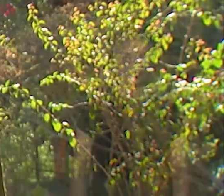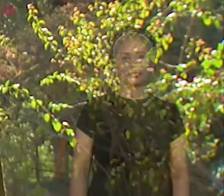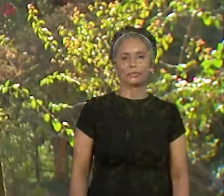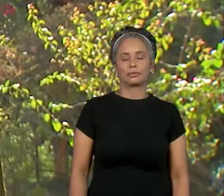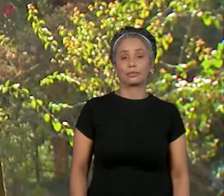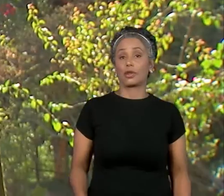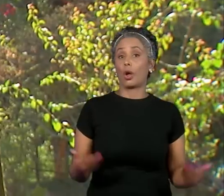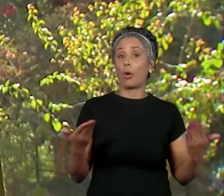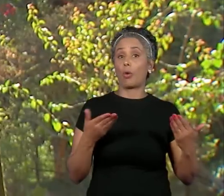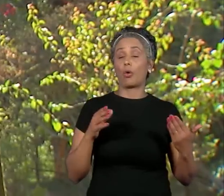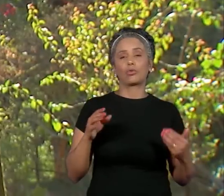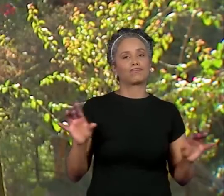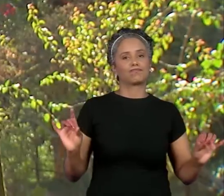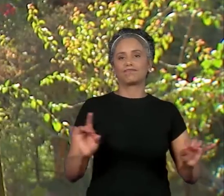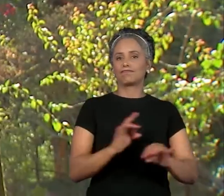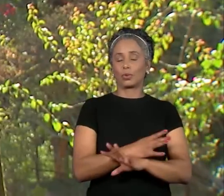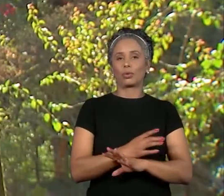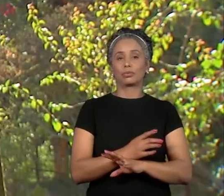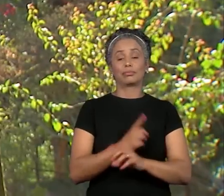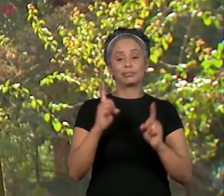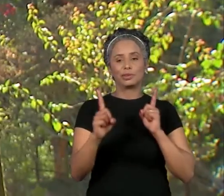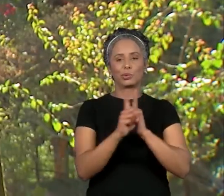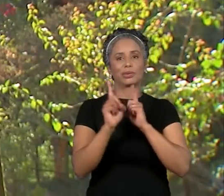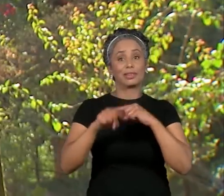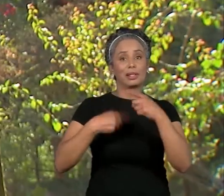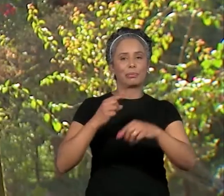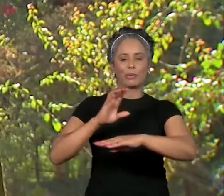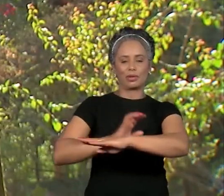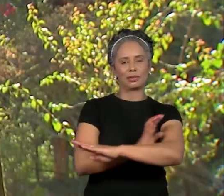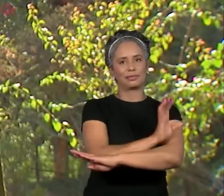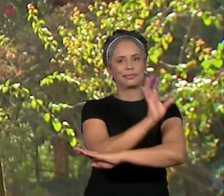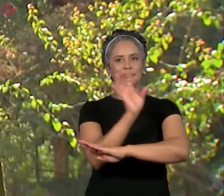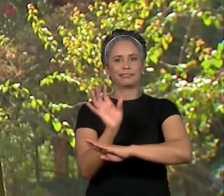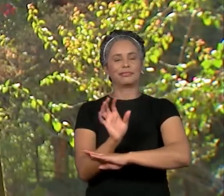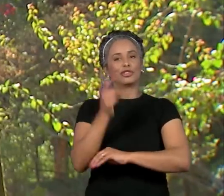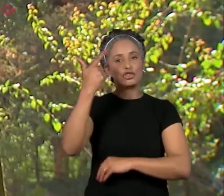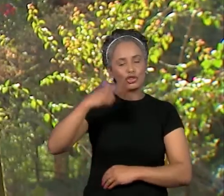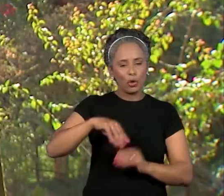Por hoje é só. A gente se encontra no próximo Repórter Eco com mais